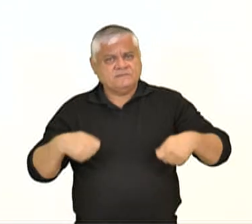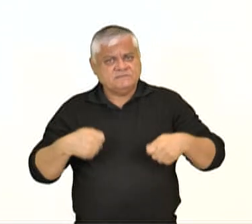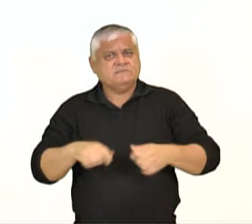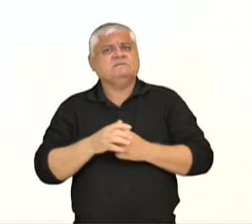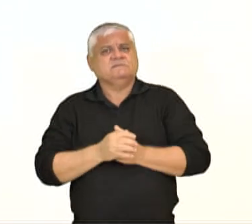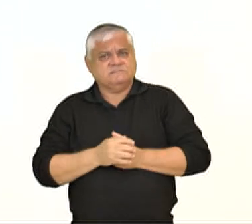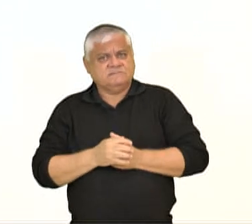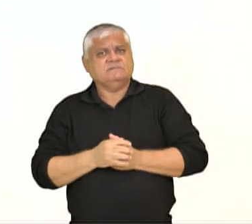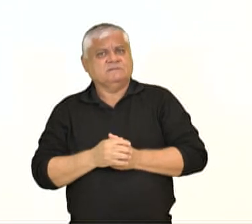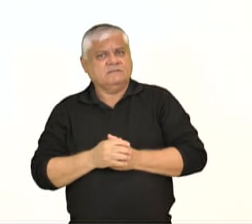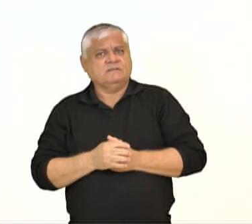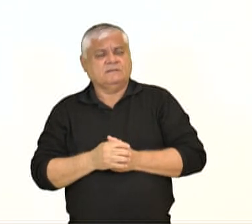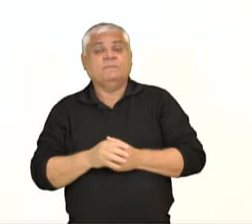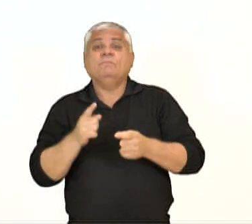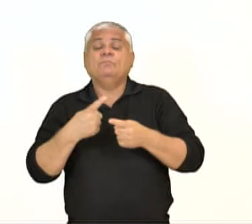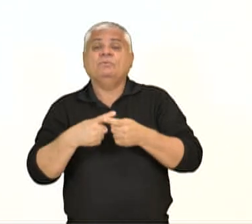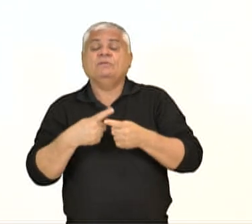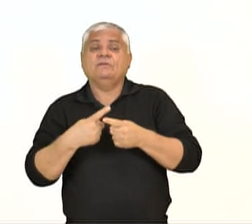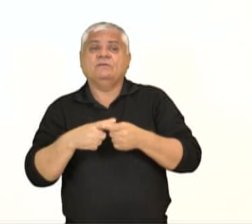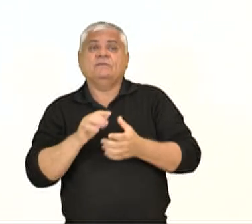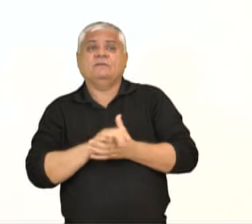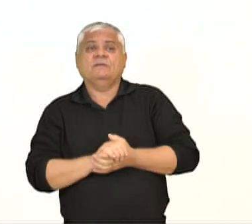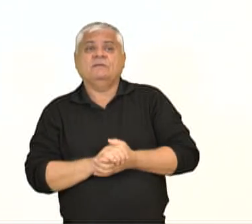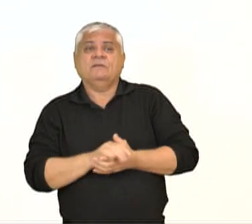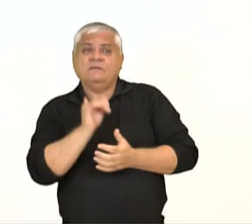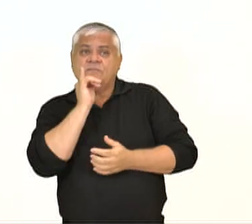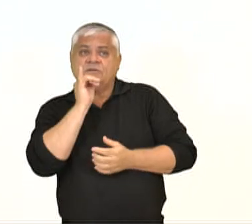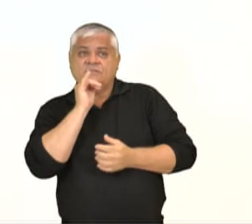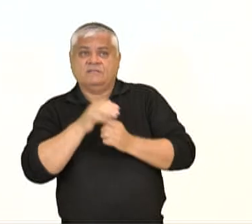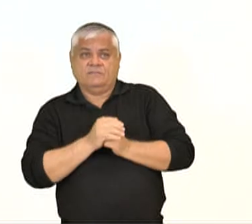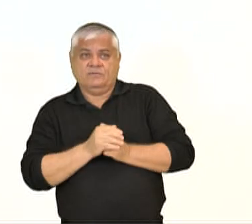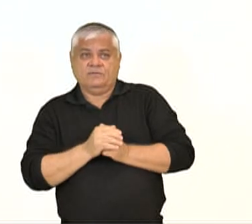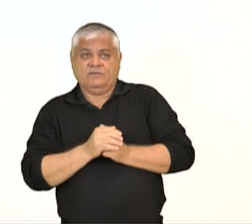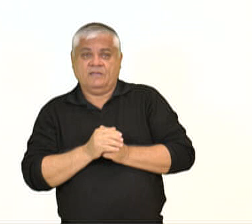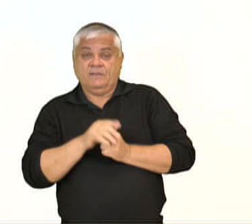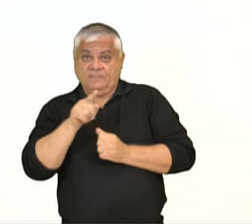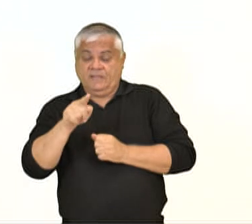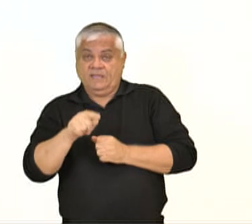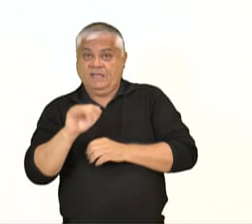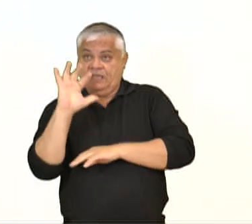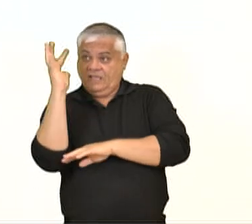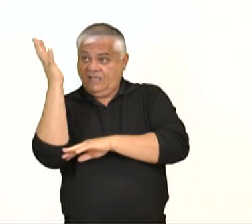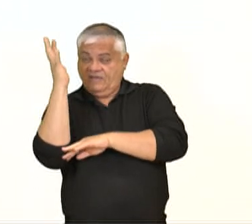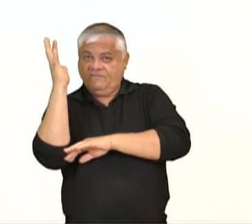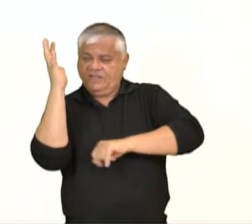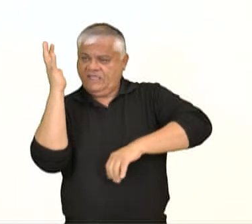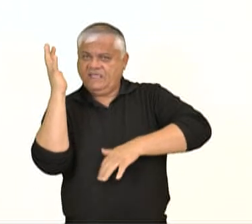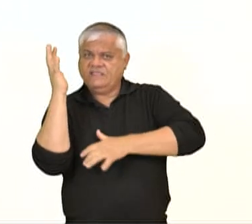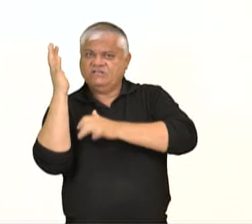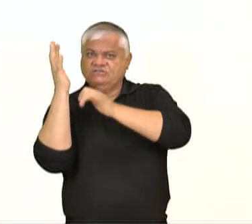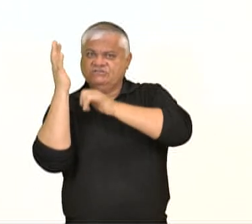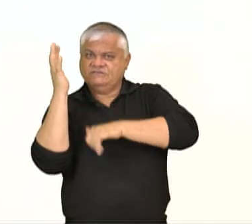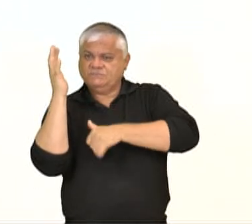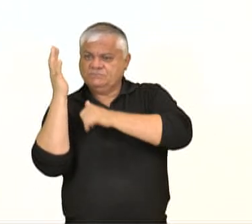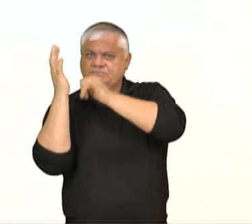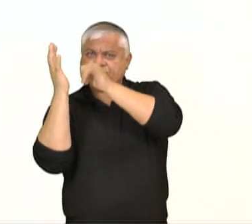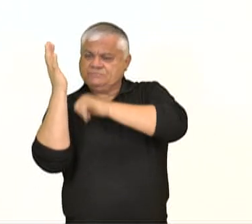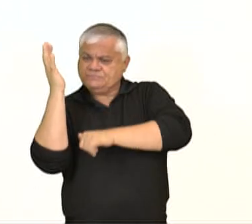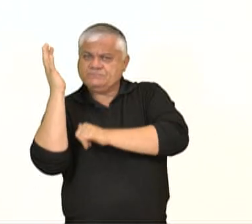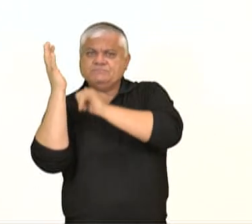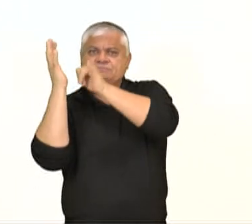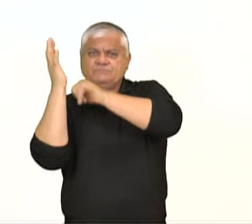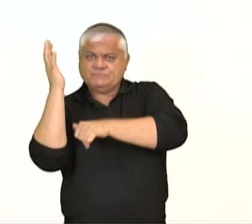transformações químicas aqui na fotossíntese, né? O que ocorre? Para que a energia seja liberada. Sim, é necessário.